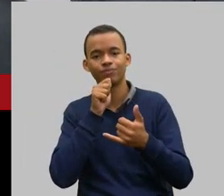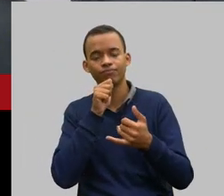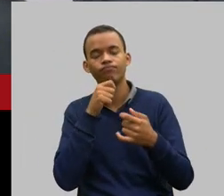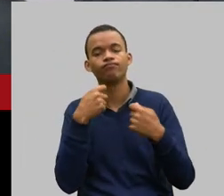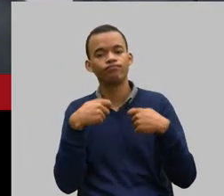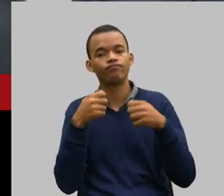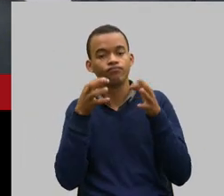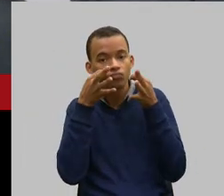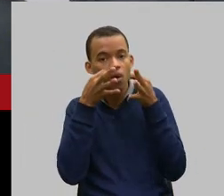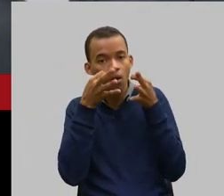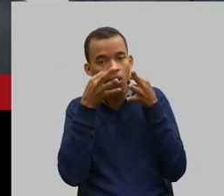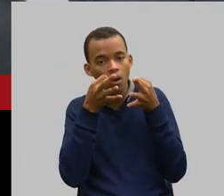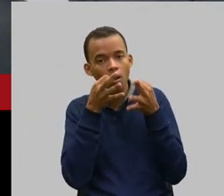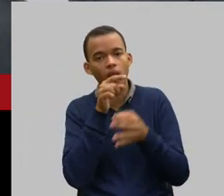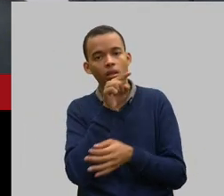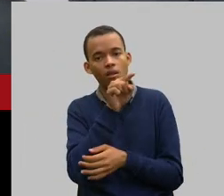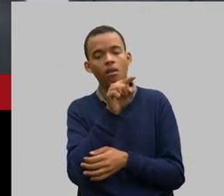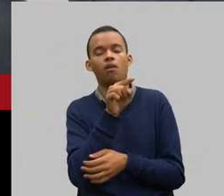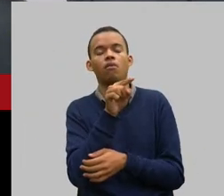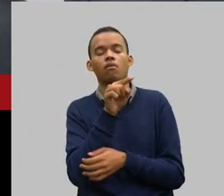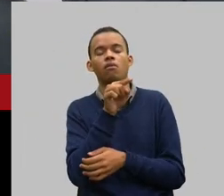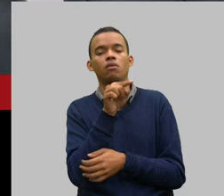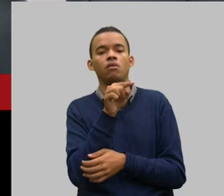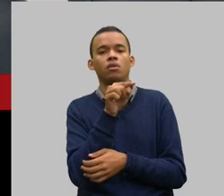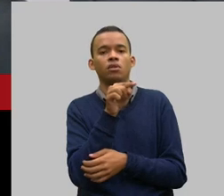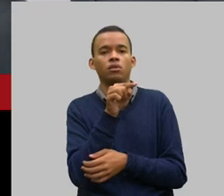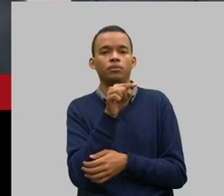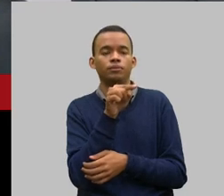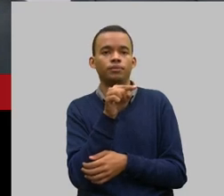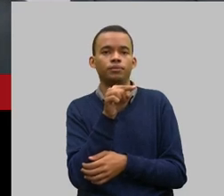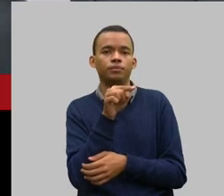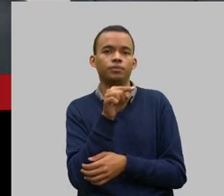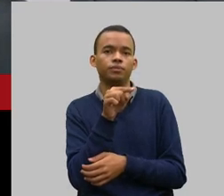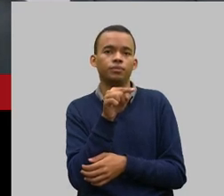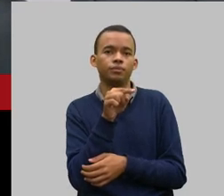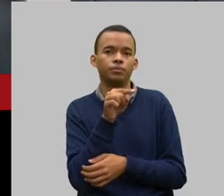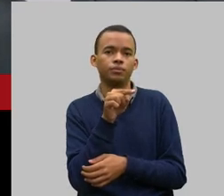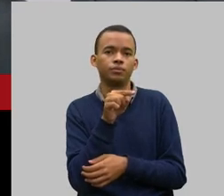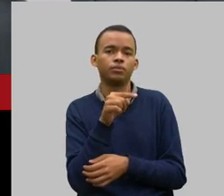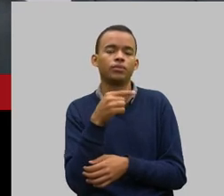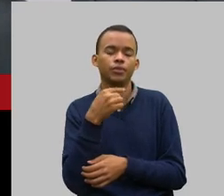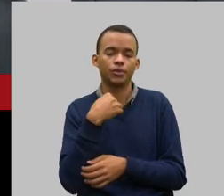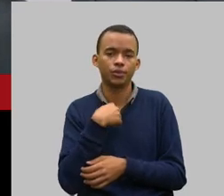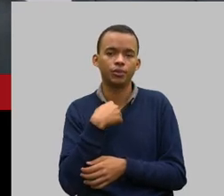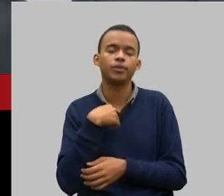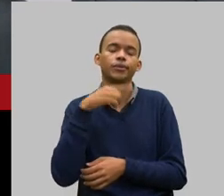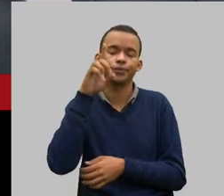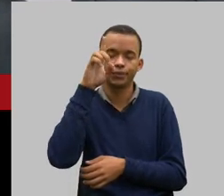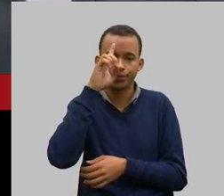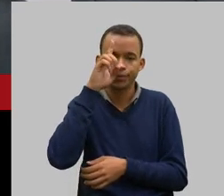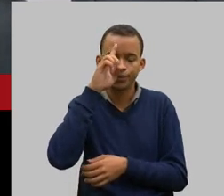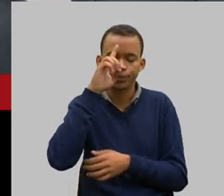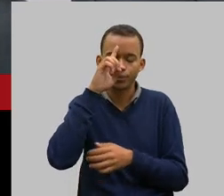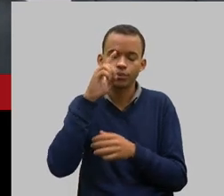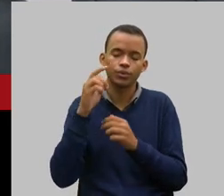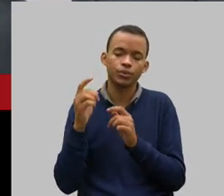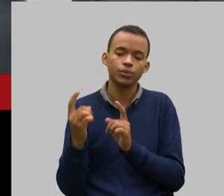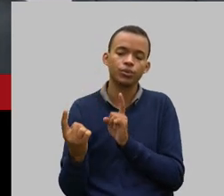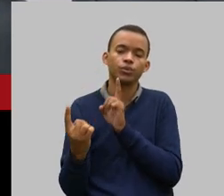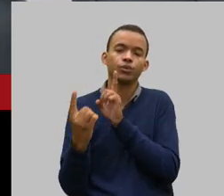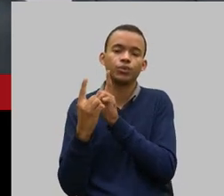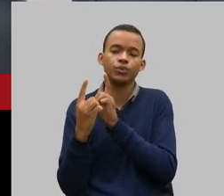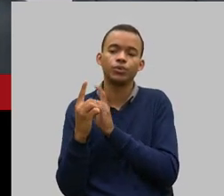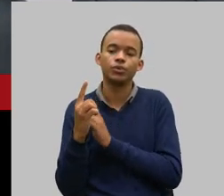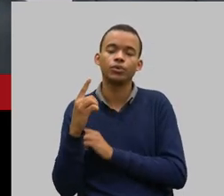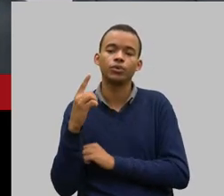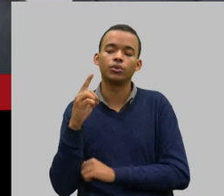atenção especial né estou igual já falei todos os dias lá com o Dr Reinaldo o Dr marnei o